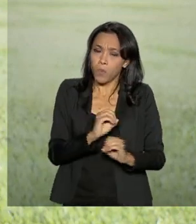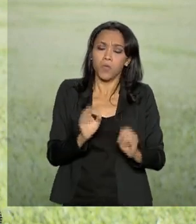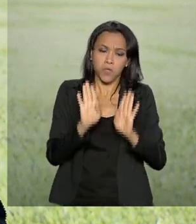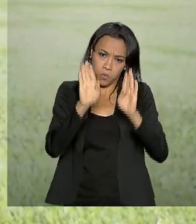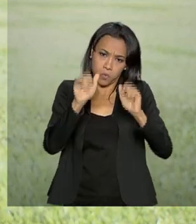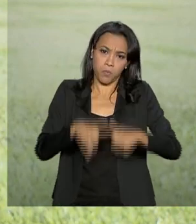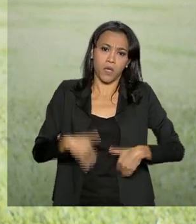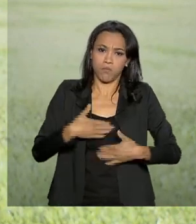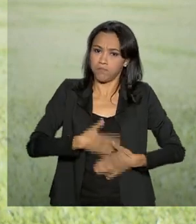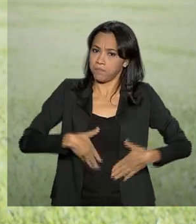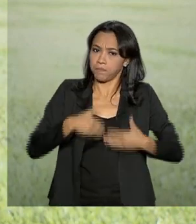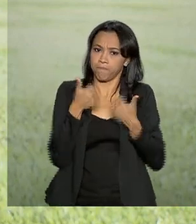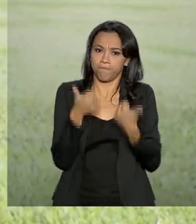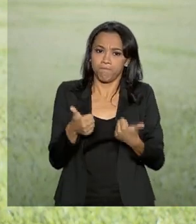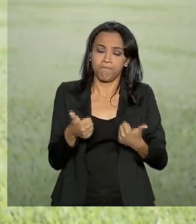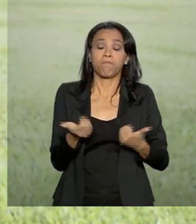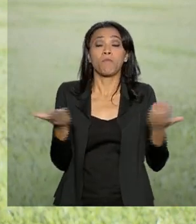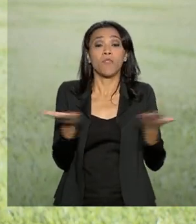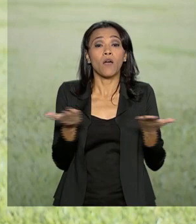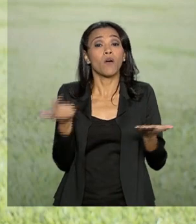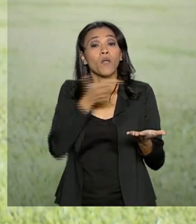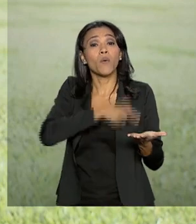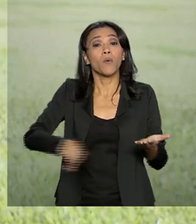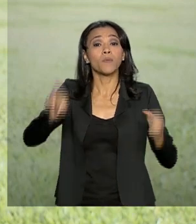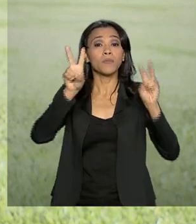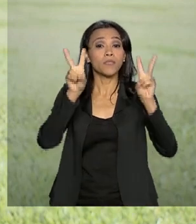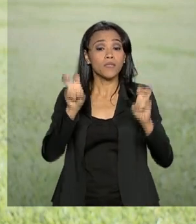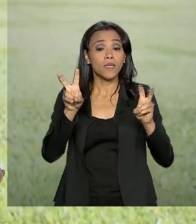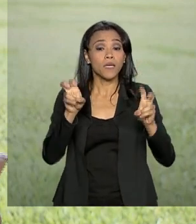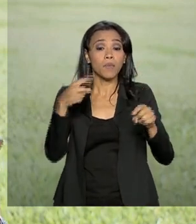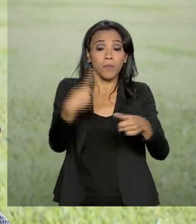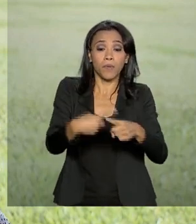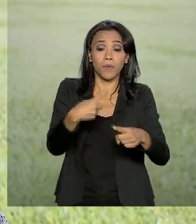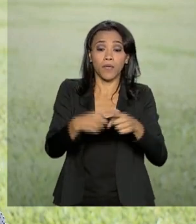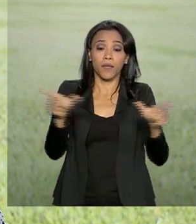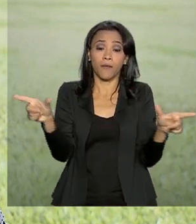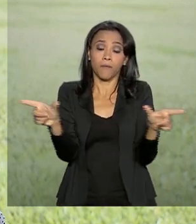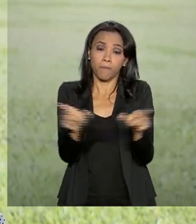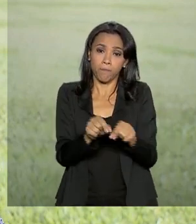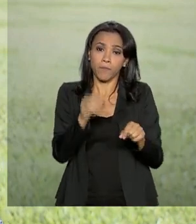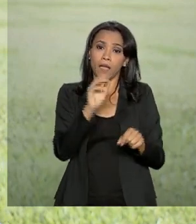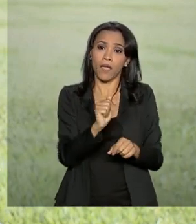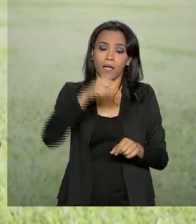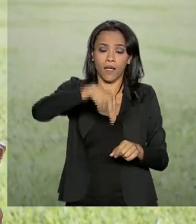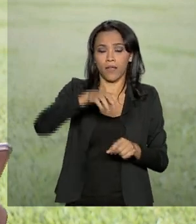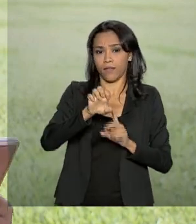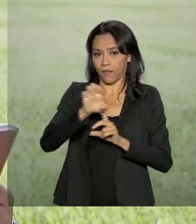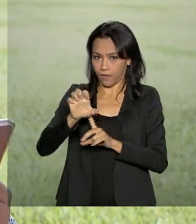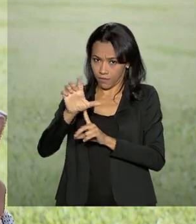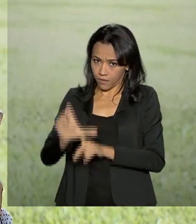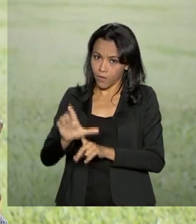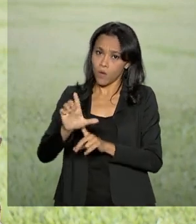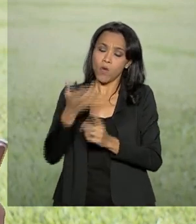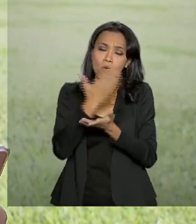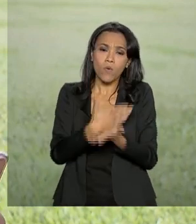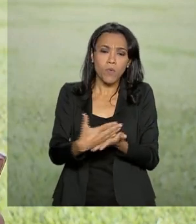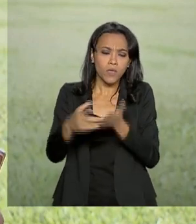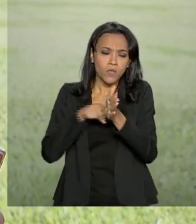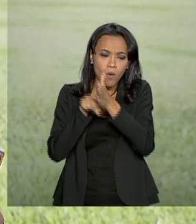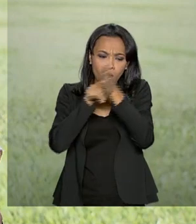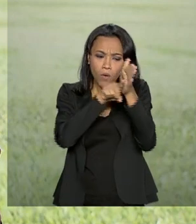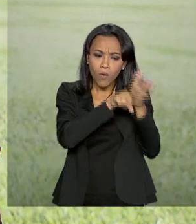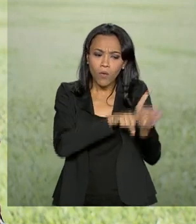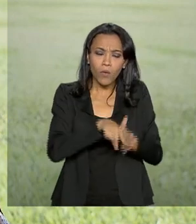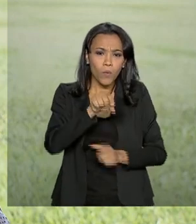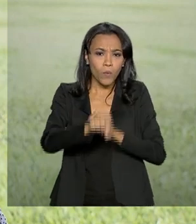intestinal restabelecida. Vamos agora mudar de assunto, porque a Agência Nacional de Energia Elétrica começou uma vistoria em